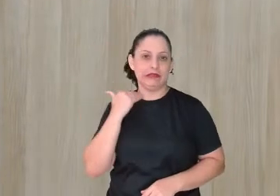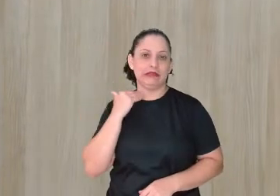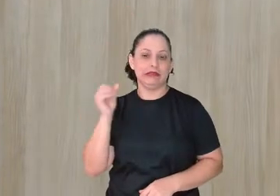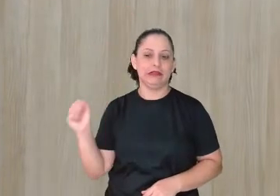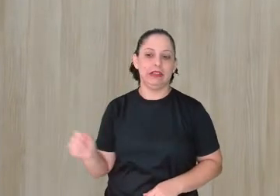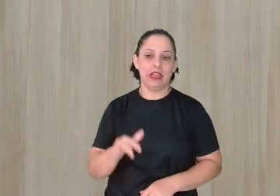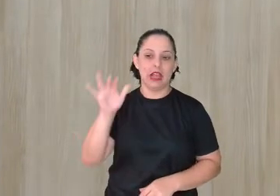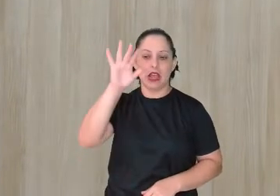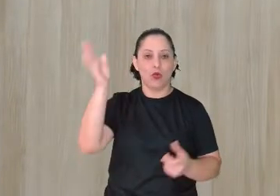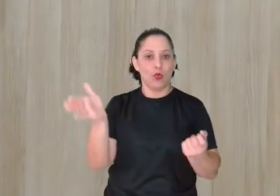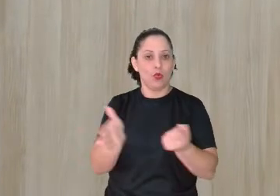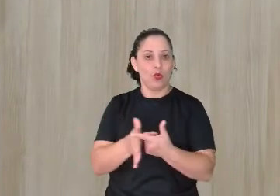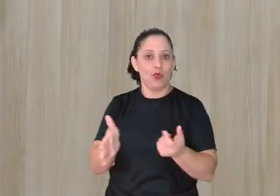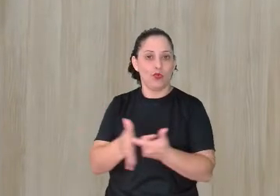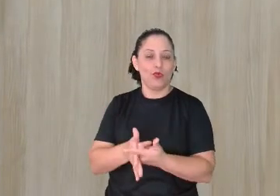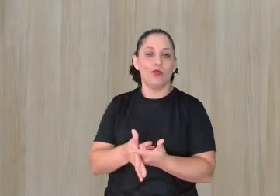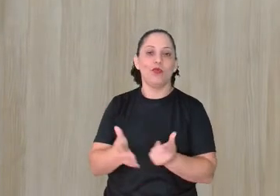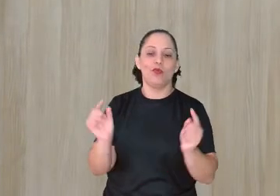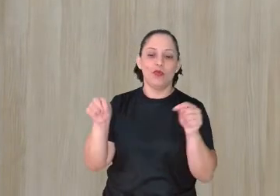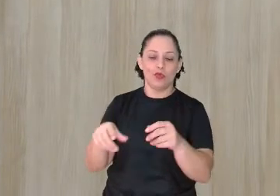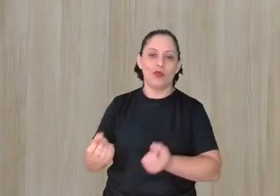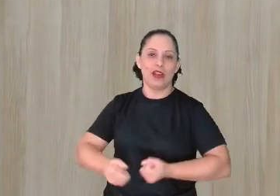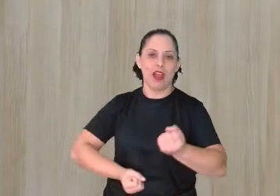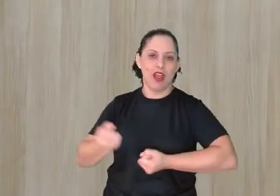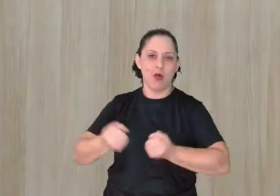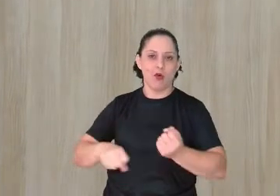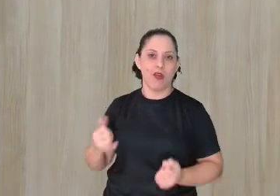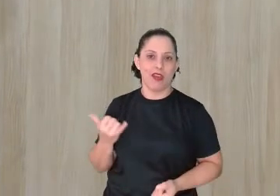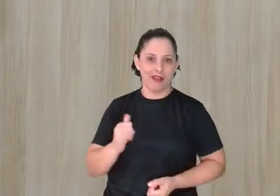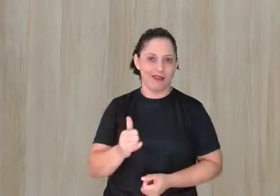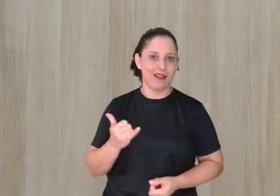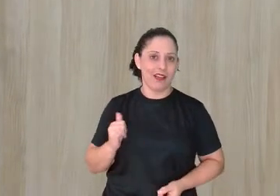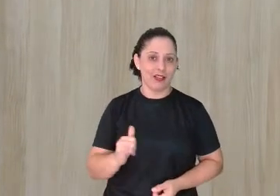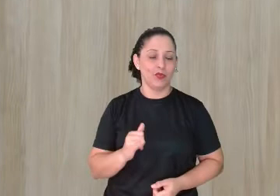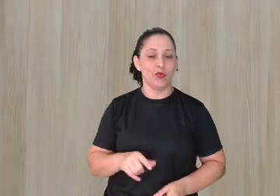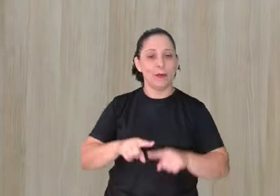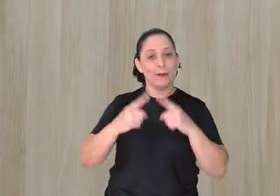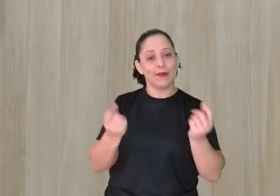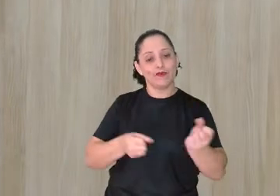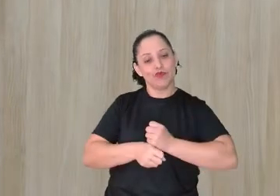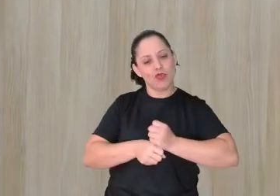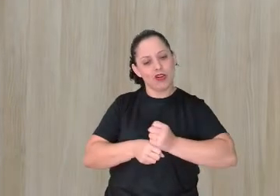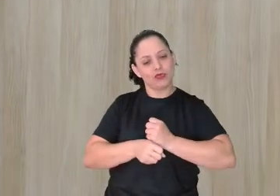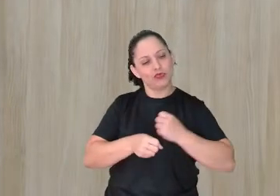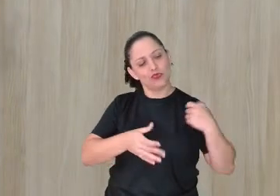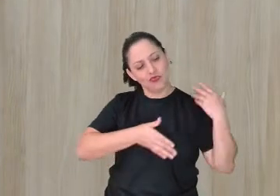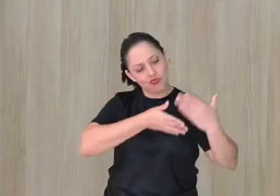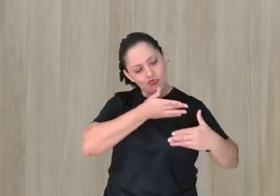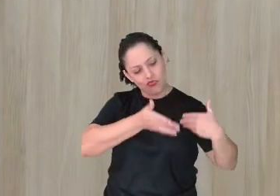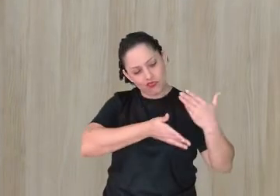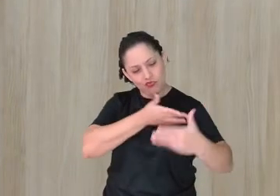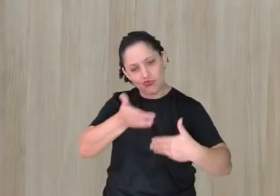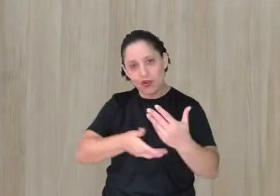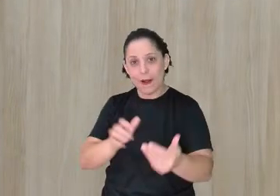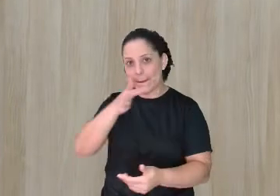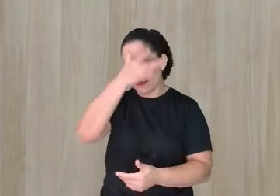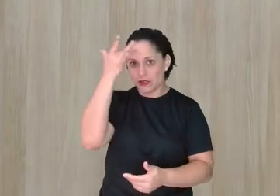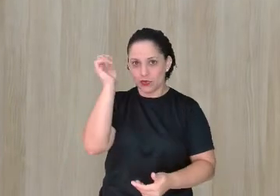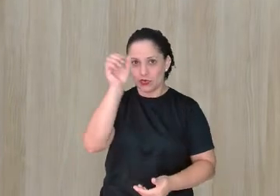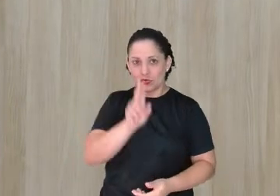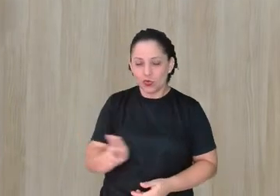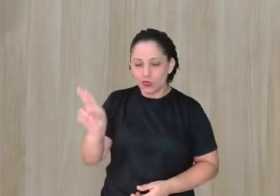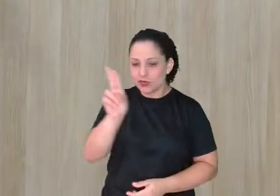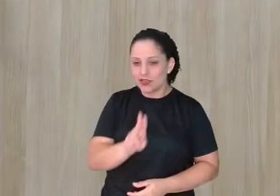né? Porque é uma novidade e tudo mais. E depois, com o passar dos anos, que as pessoas vão consumindo aquele